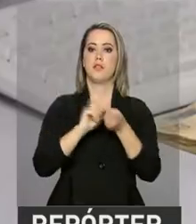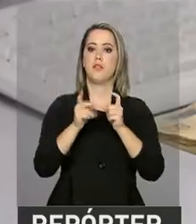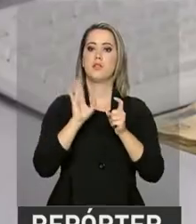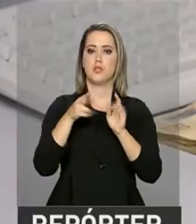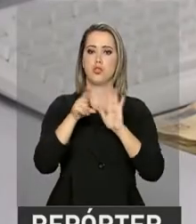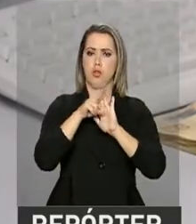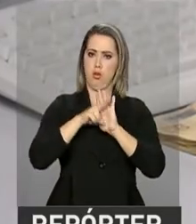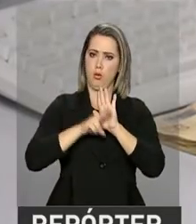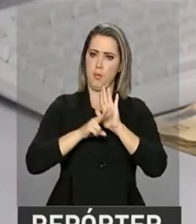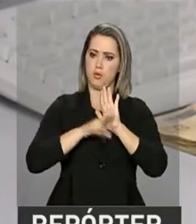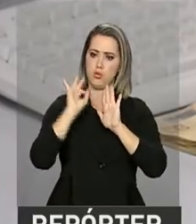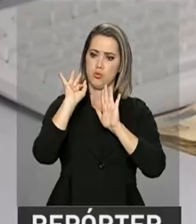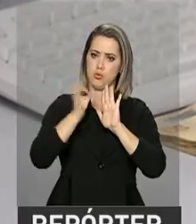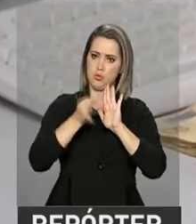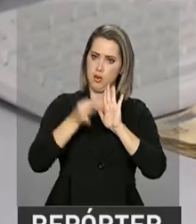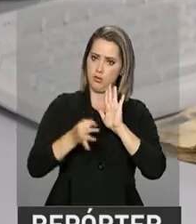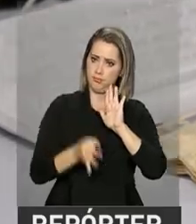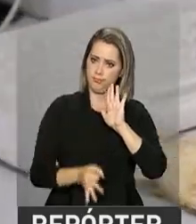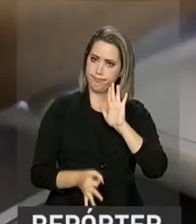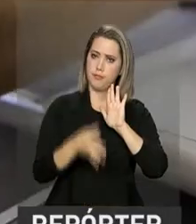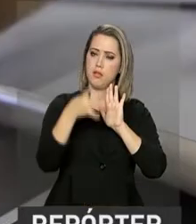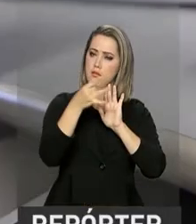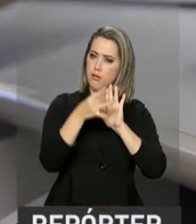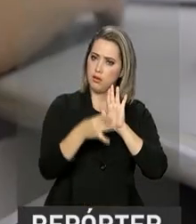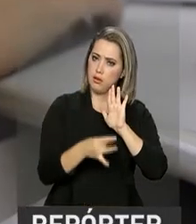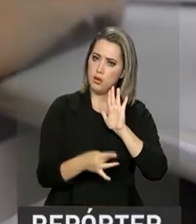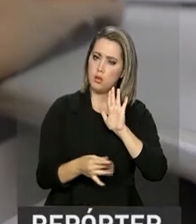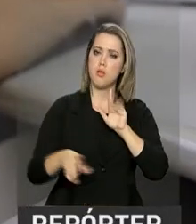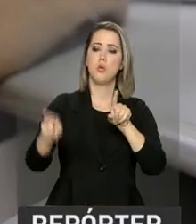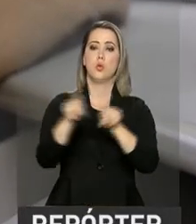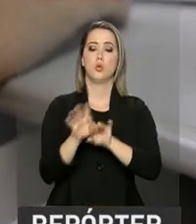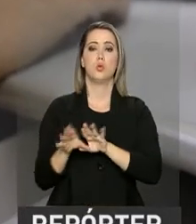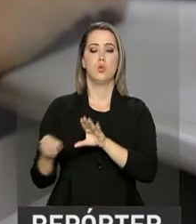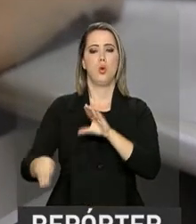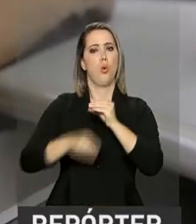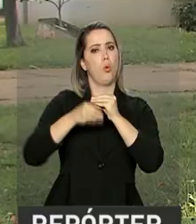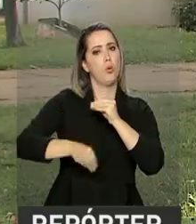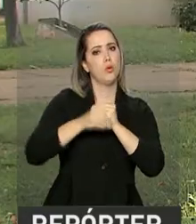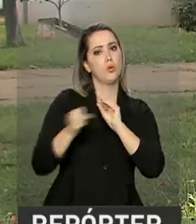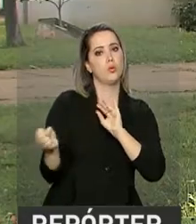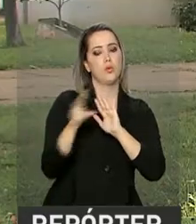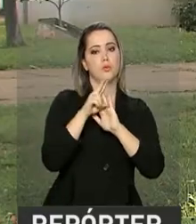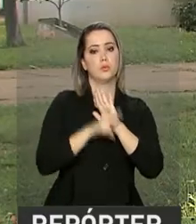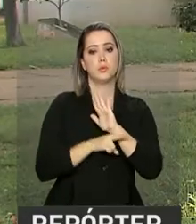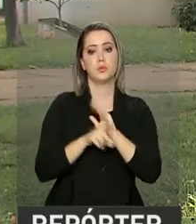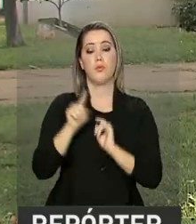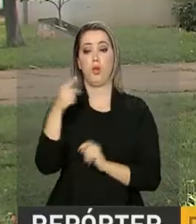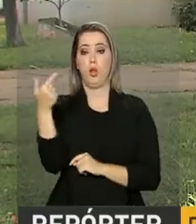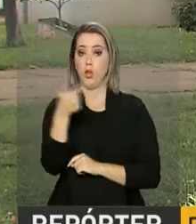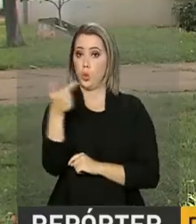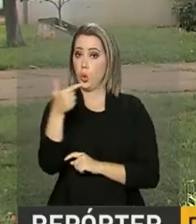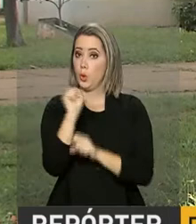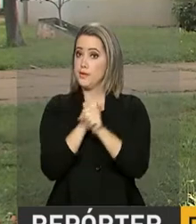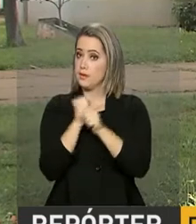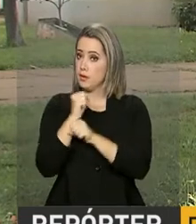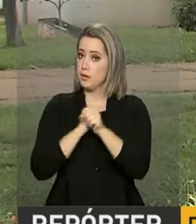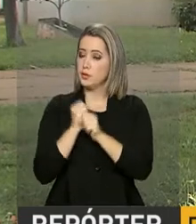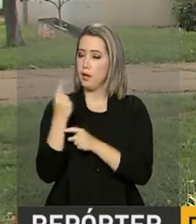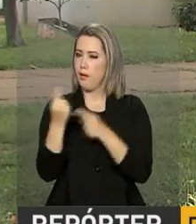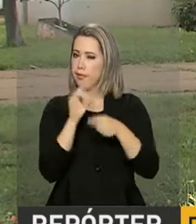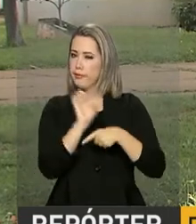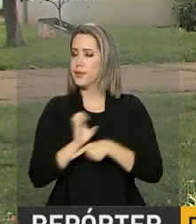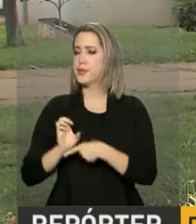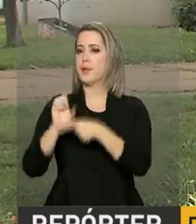o plano de auxílio e reequilíbrio fiscal e incluiu novas normas. Nos próximos dois anos, os estados e